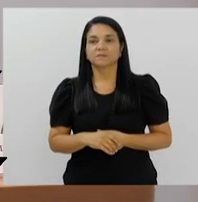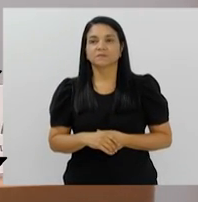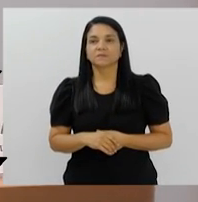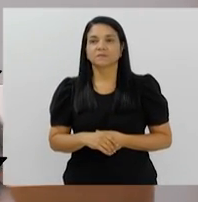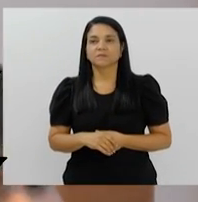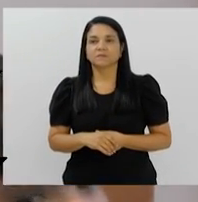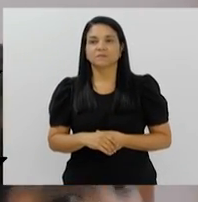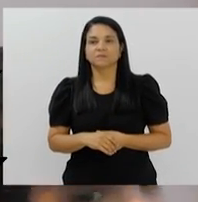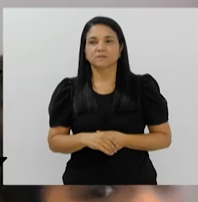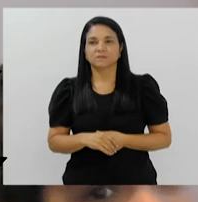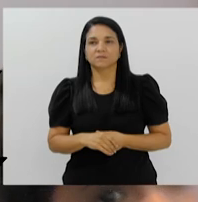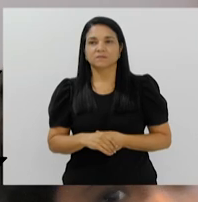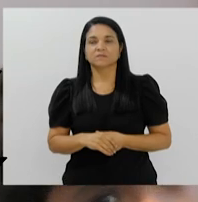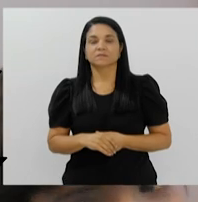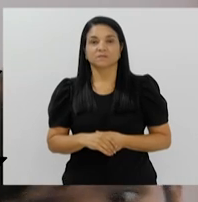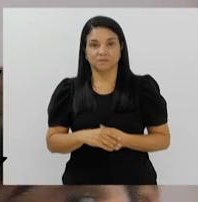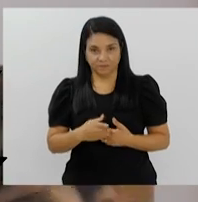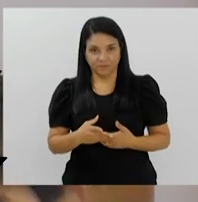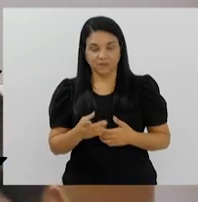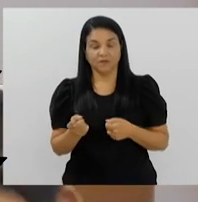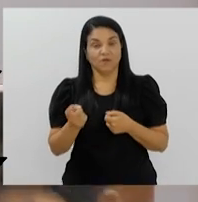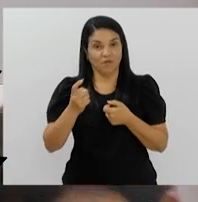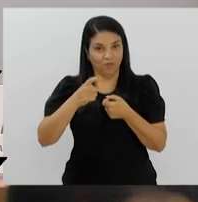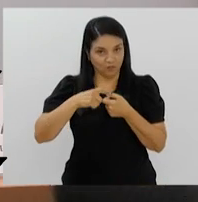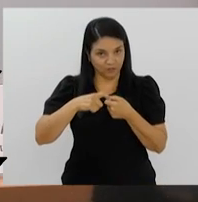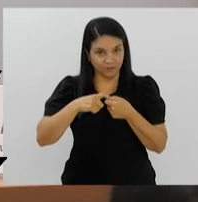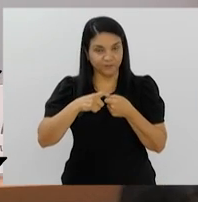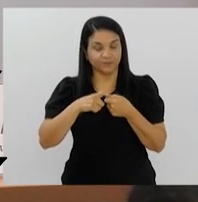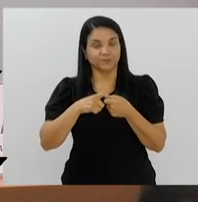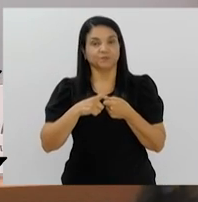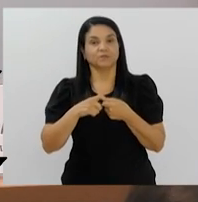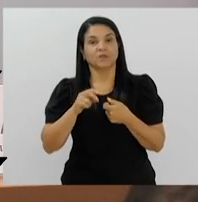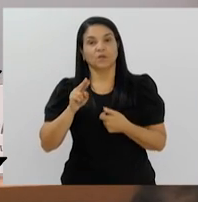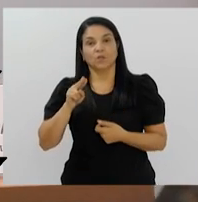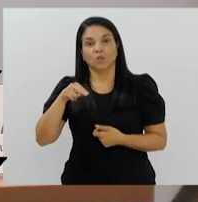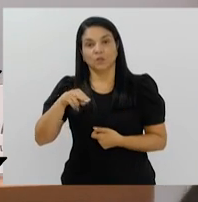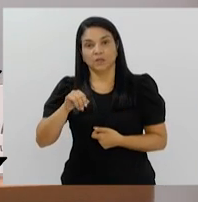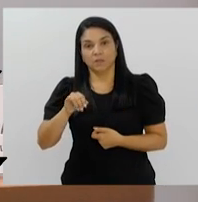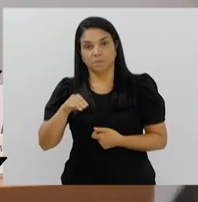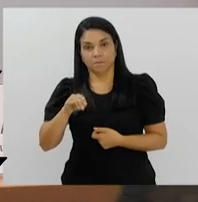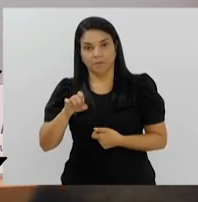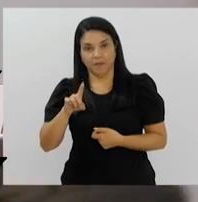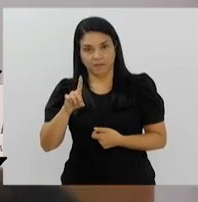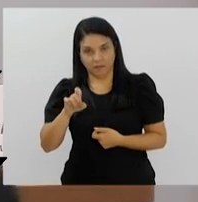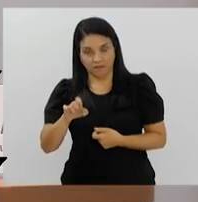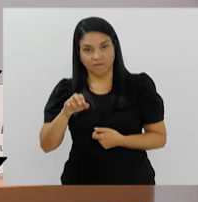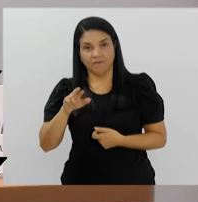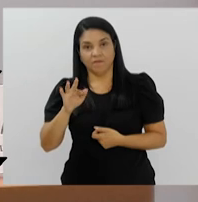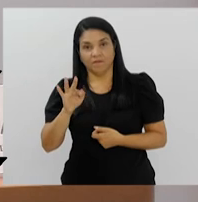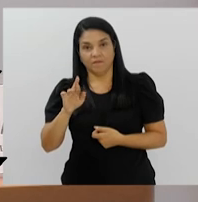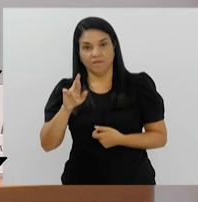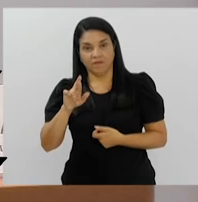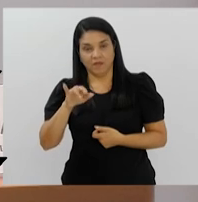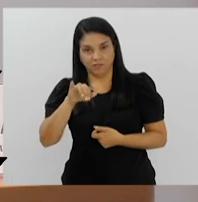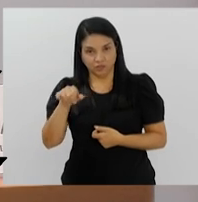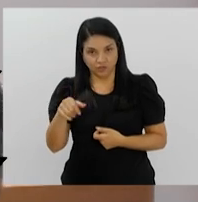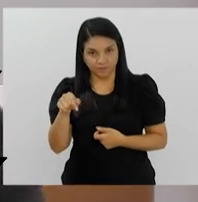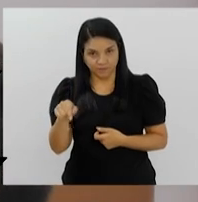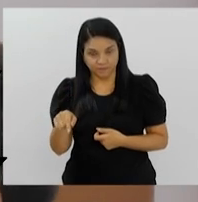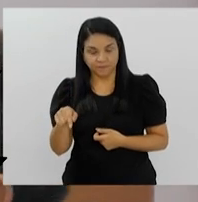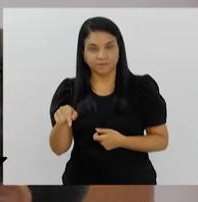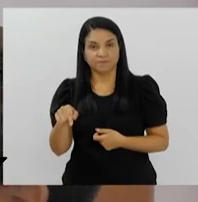eh bom então recapitulando aqui a Unimed ferge num num dado momento